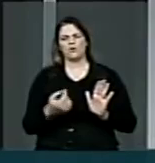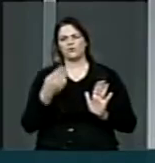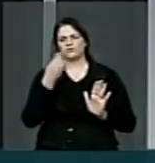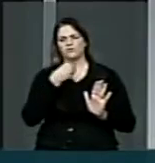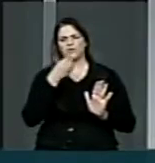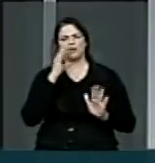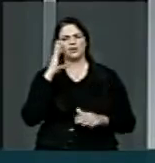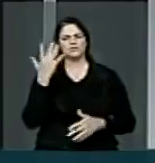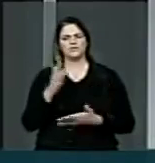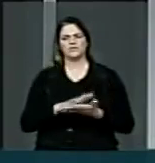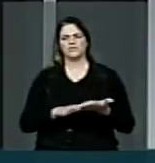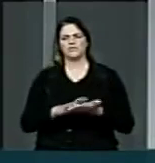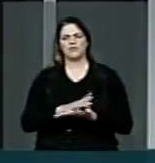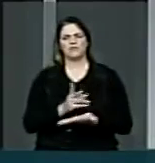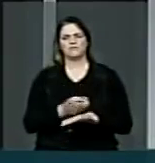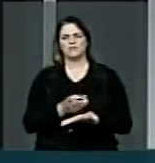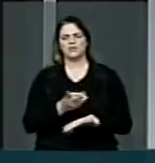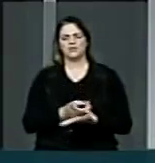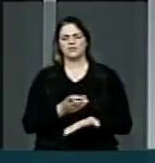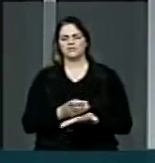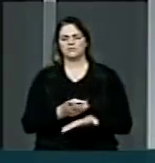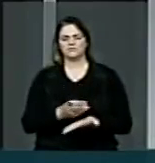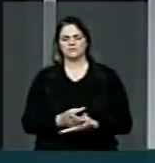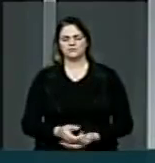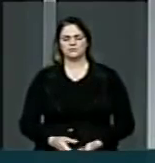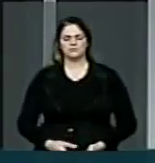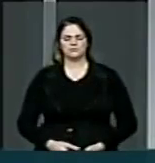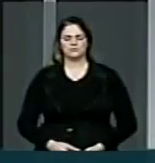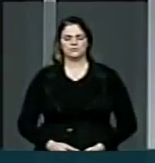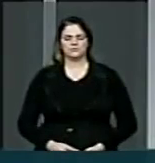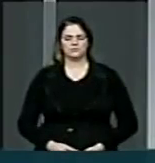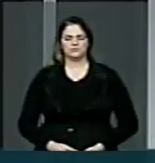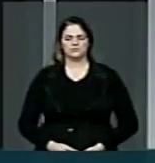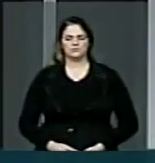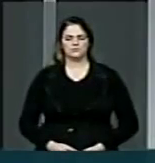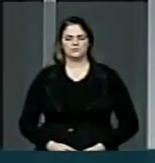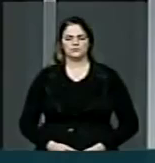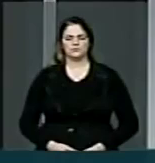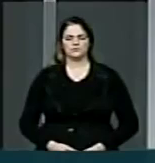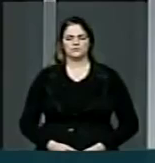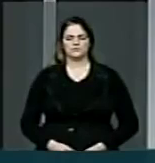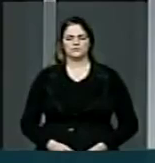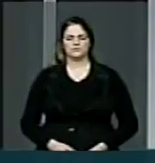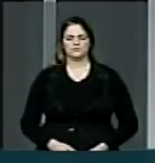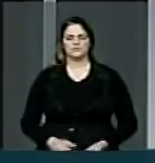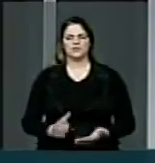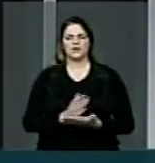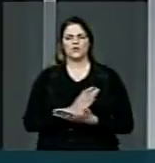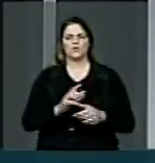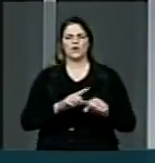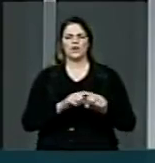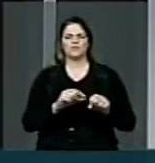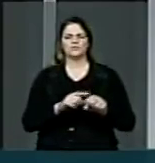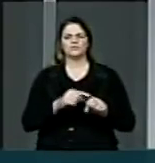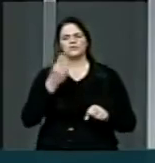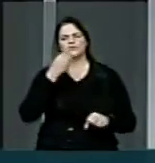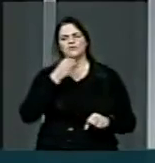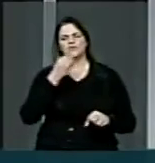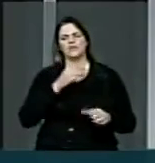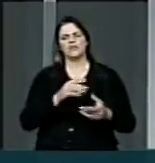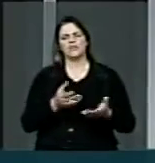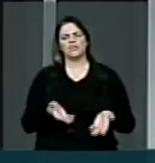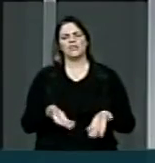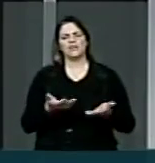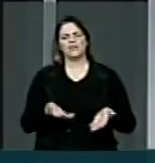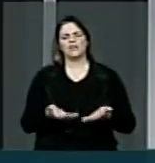Vai ficar a mesma coisa que está. Aliás, tem artigos até mais brando do que